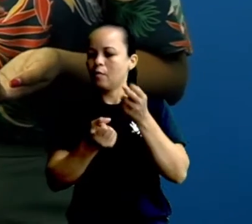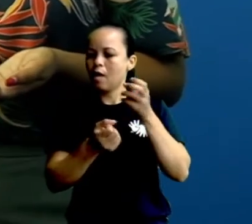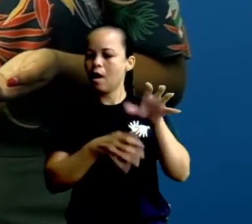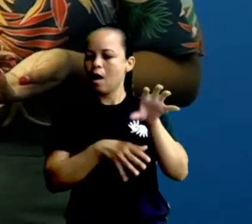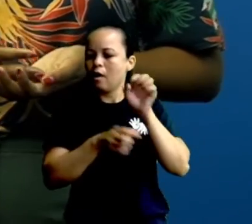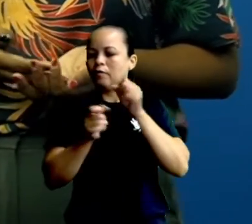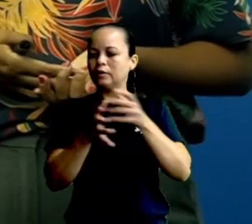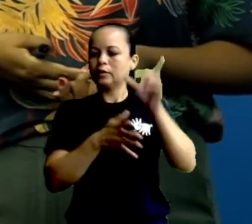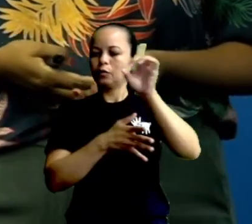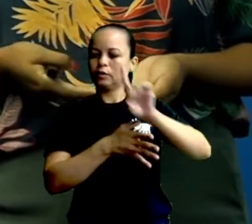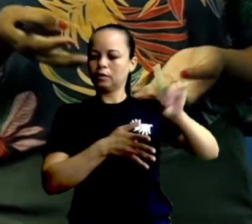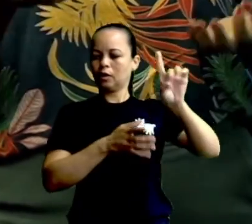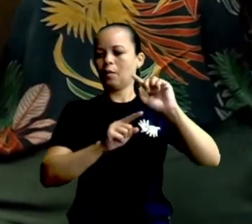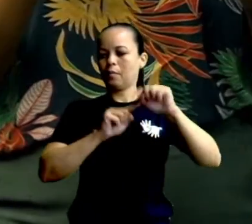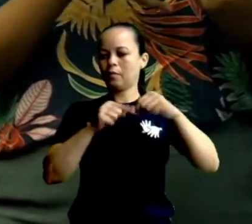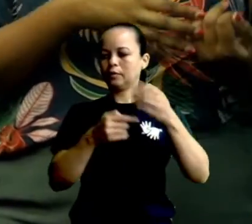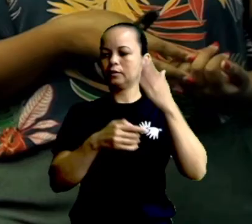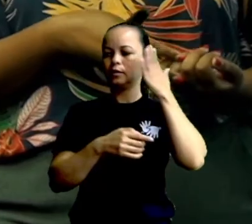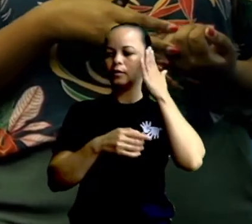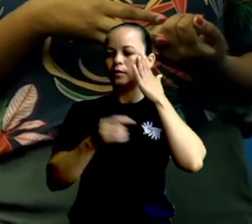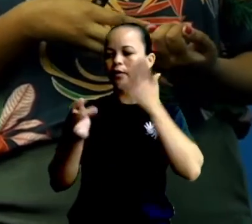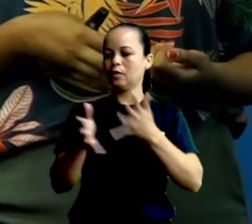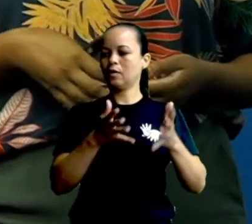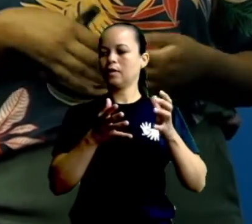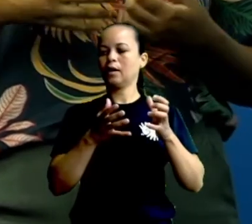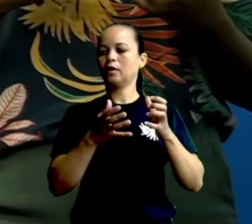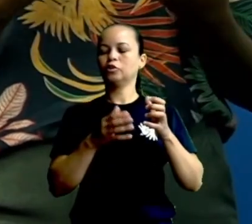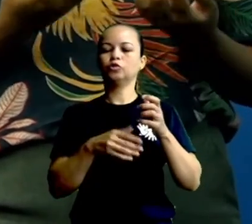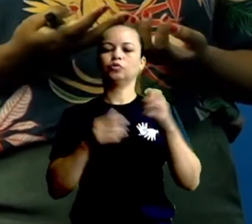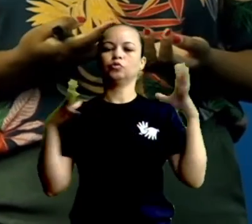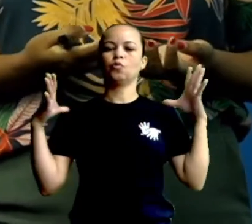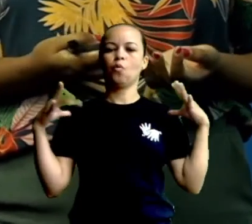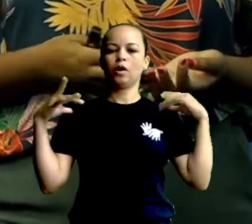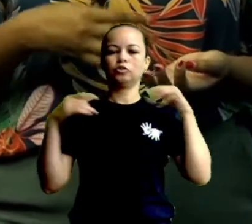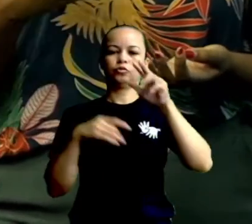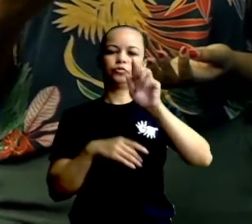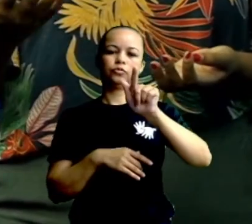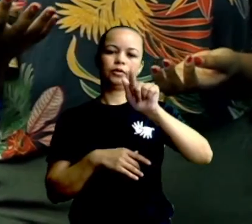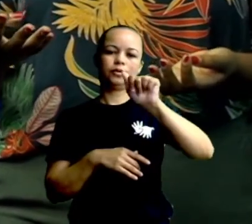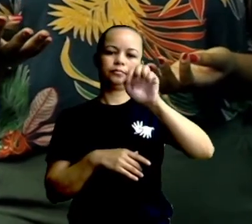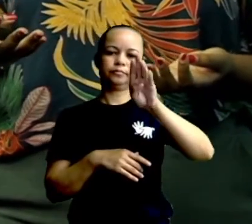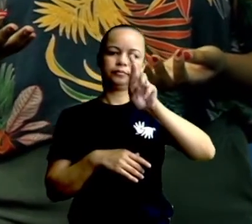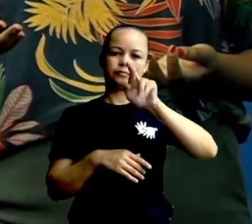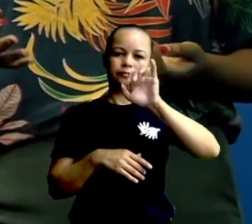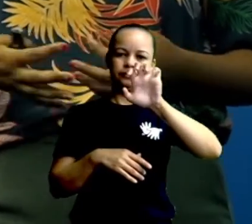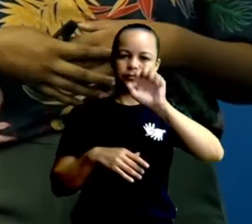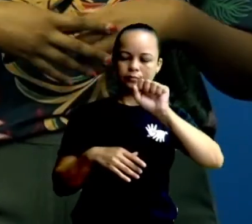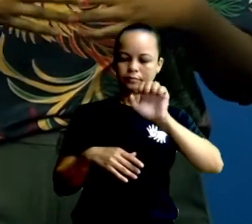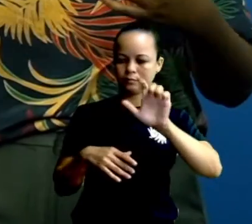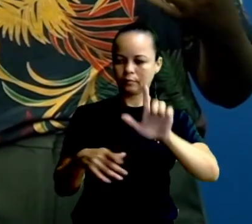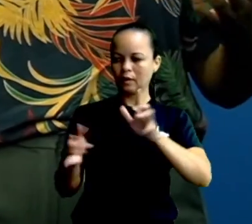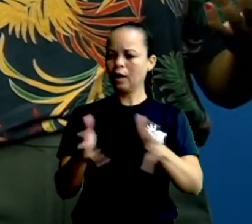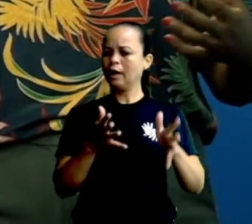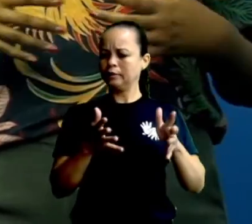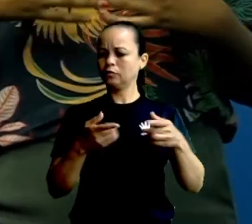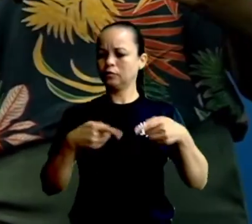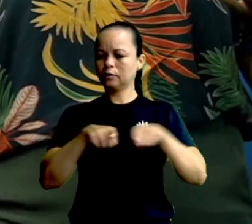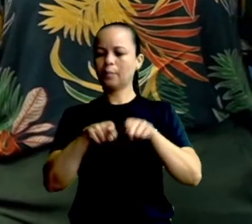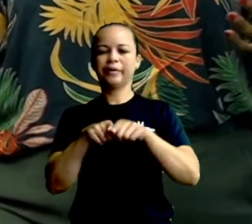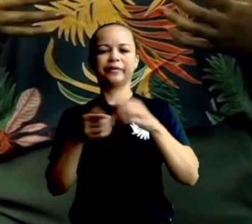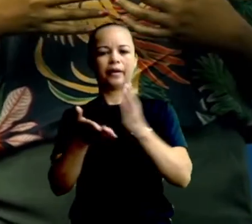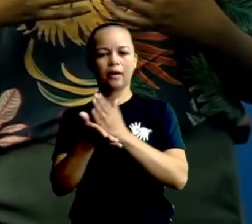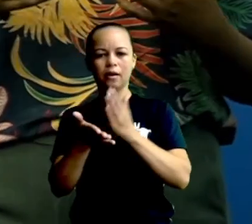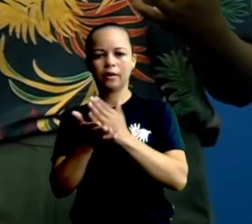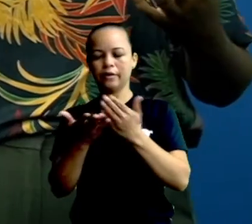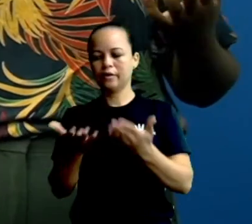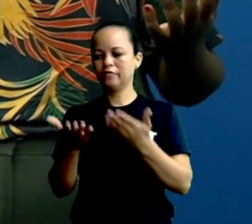o Alcorão, onde nele também se encontram práticas e ensinamentos, né? De como as pessoas